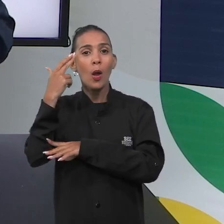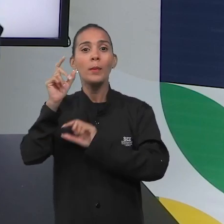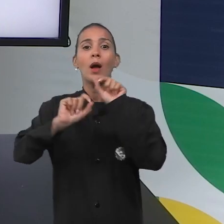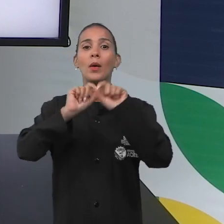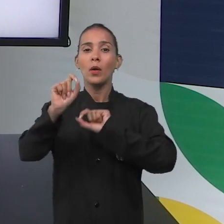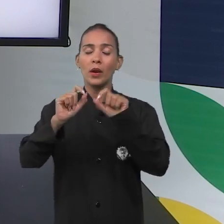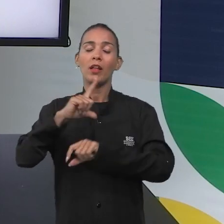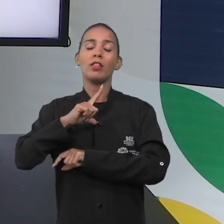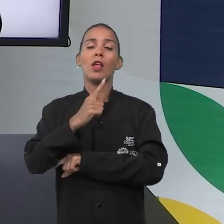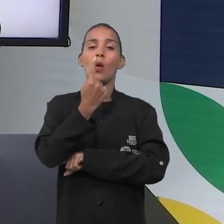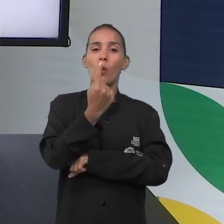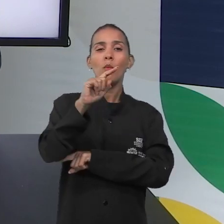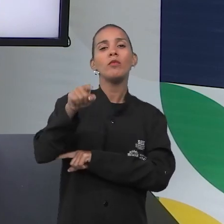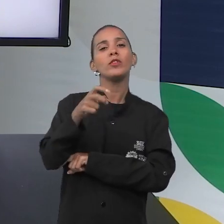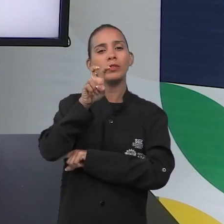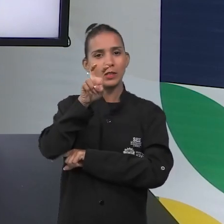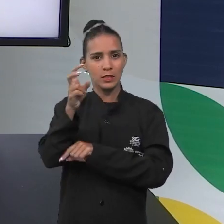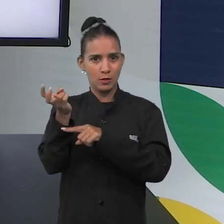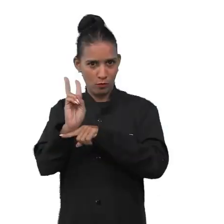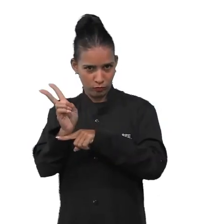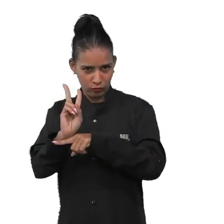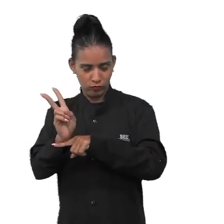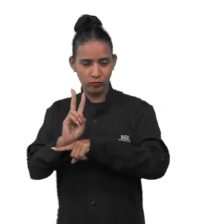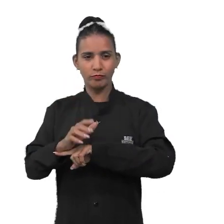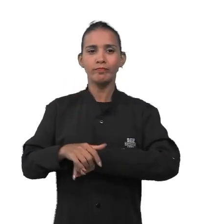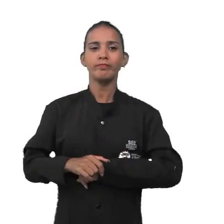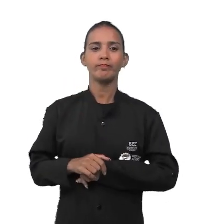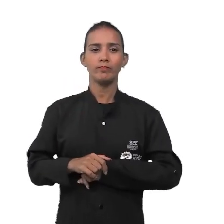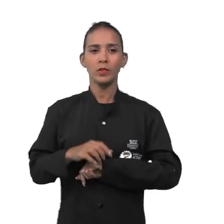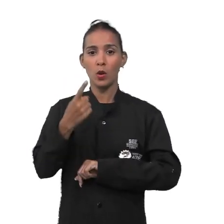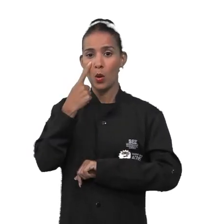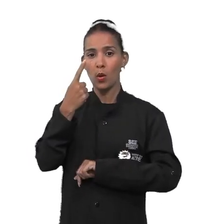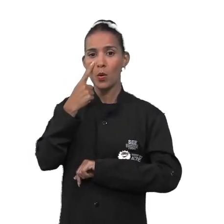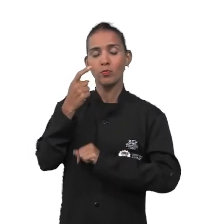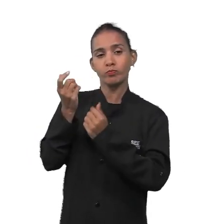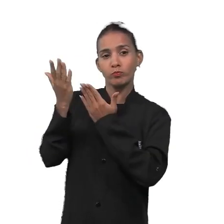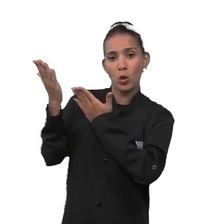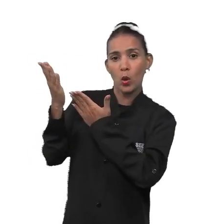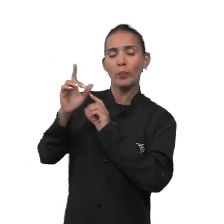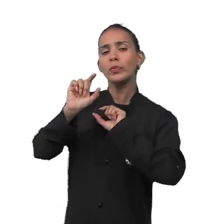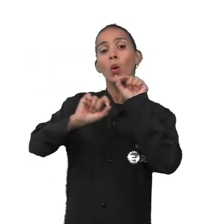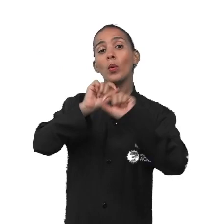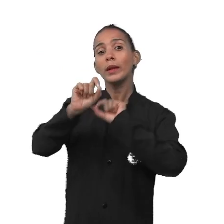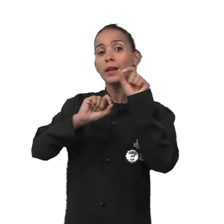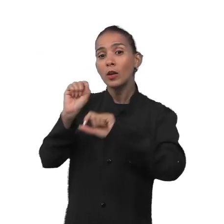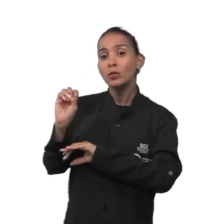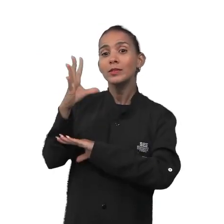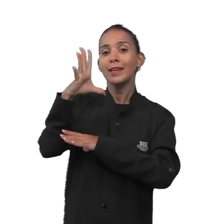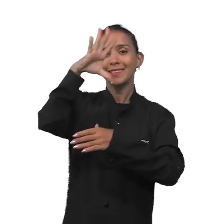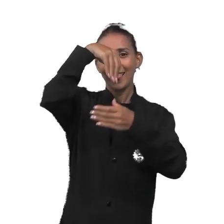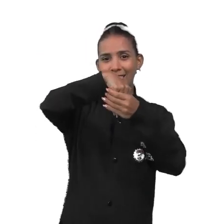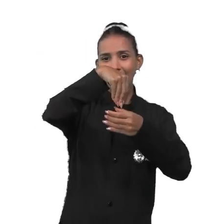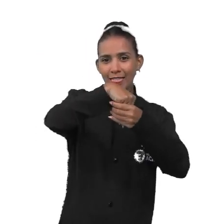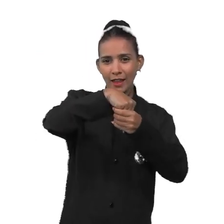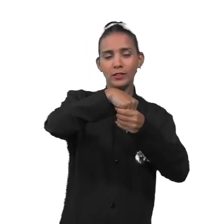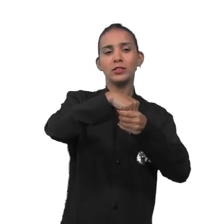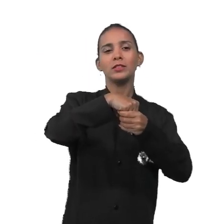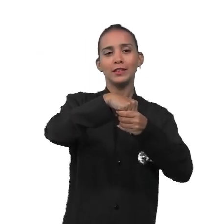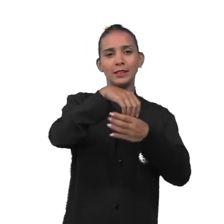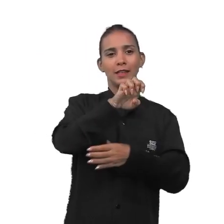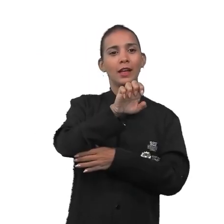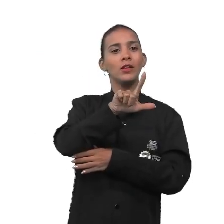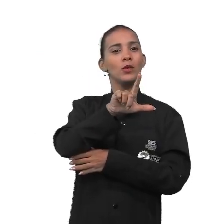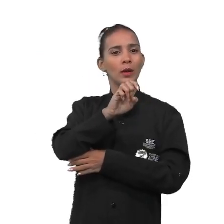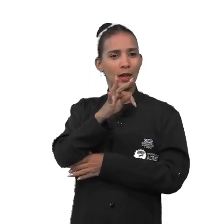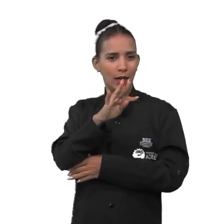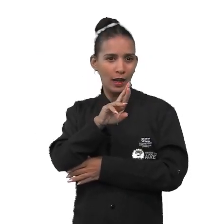1,5 volt, perfeito? Vamos seguir. O que acontece nos eletrodos? Eletrodo, pessoal, é o polo. Então eu tenho dois